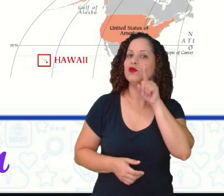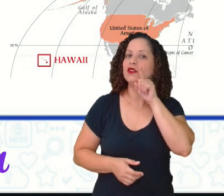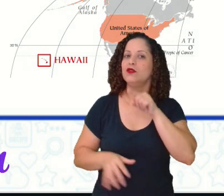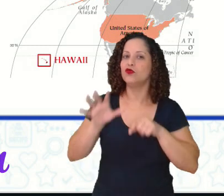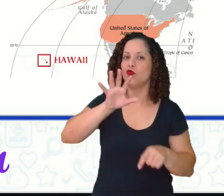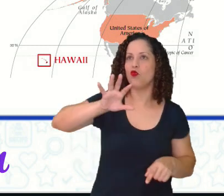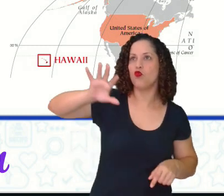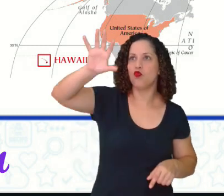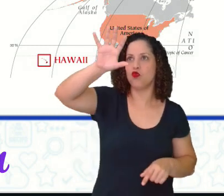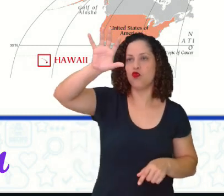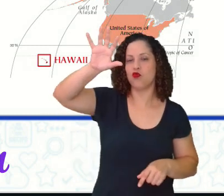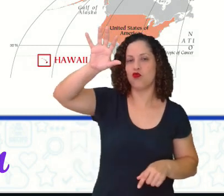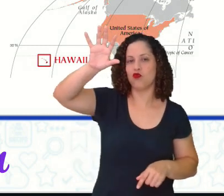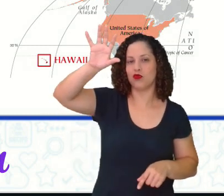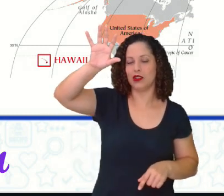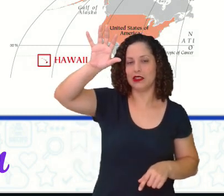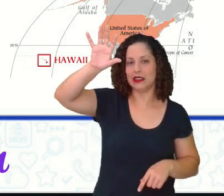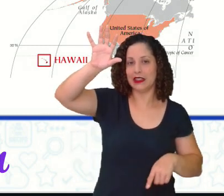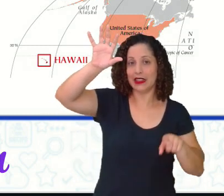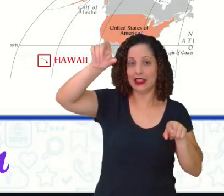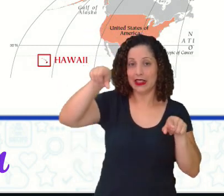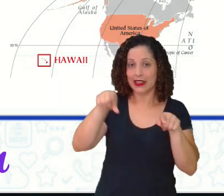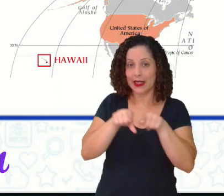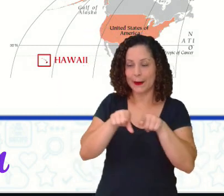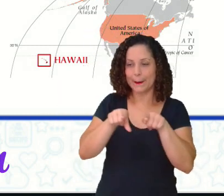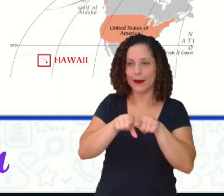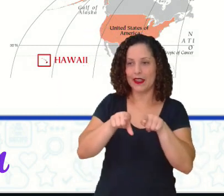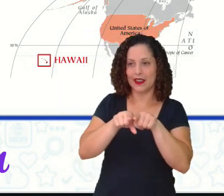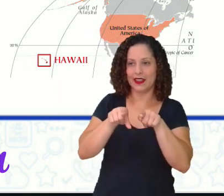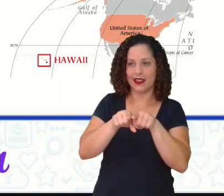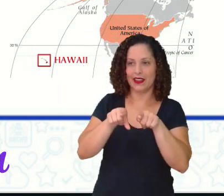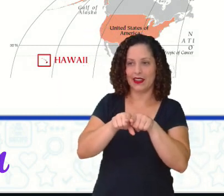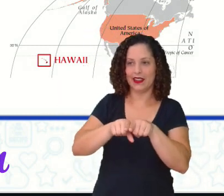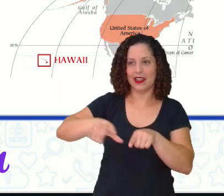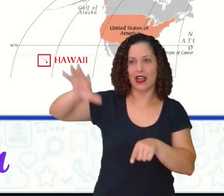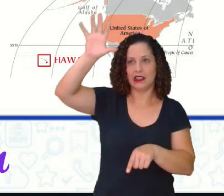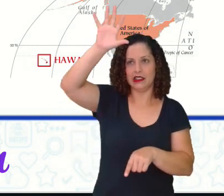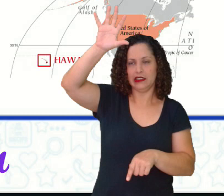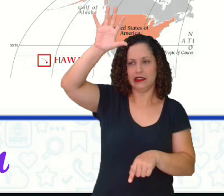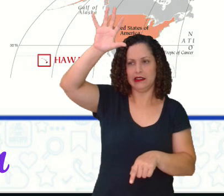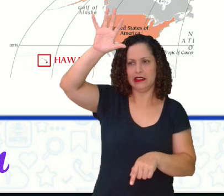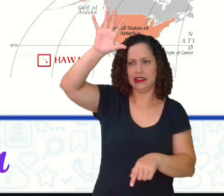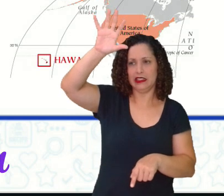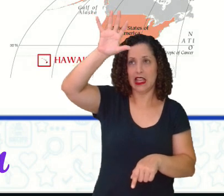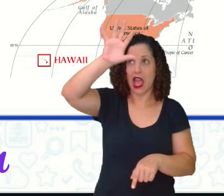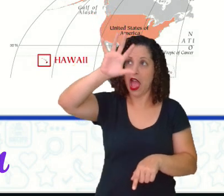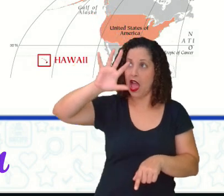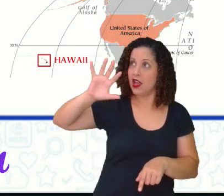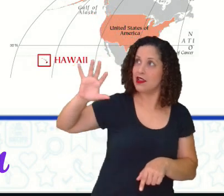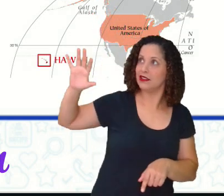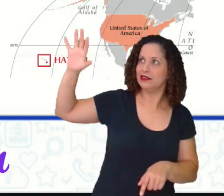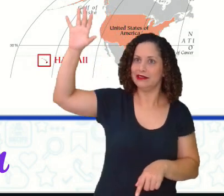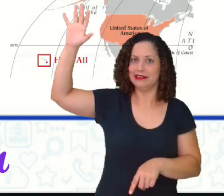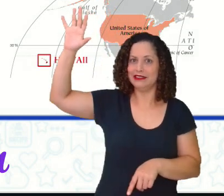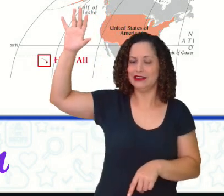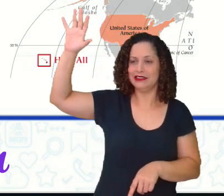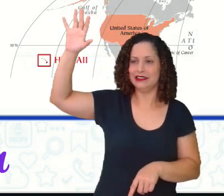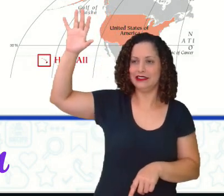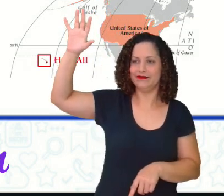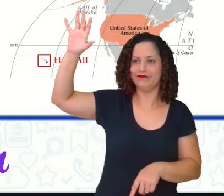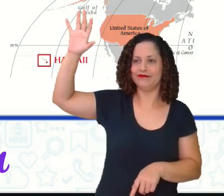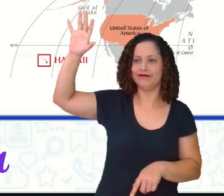Golfo do México, né? Aquela parte que fica do Alasca, que é em cima do Canadá, e